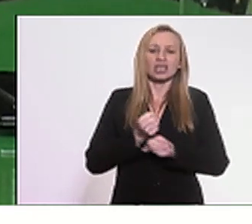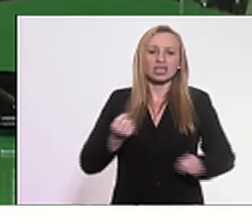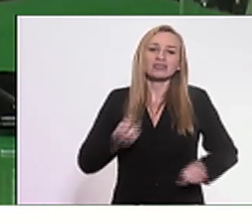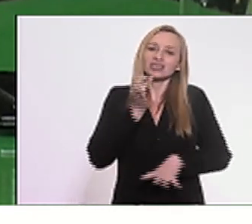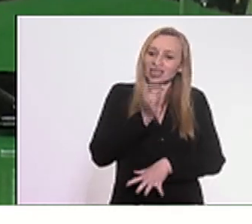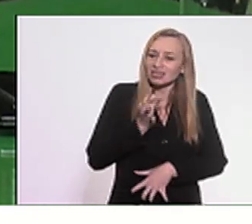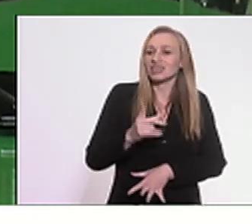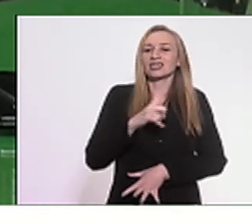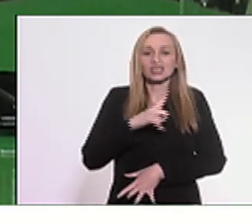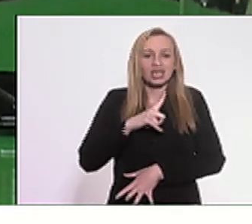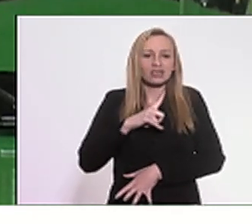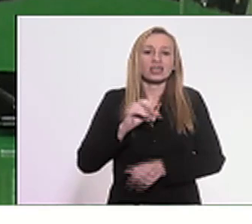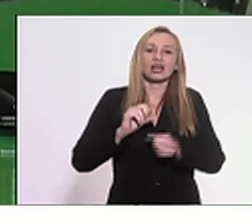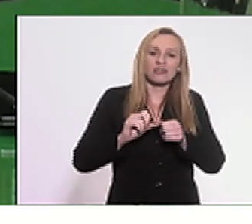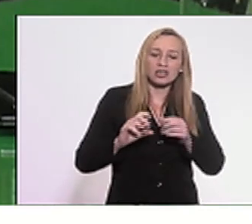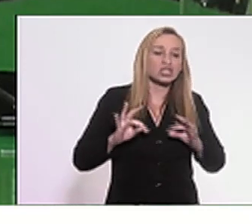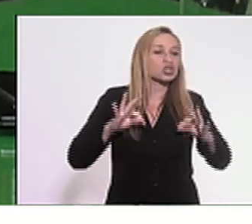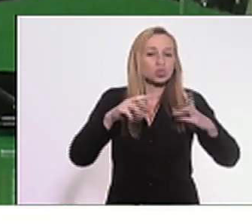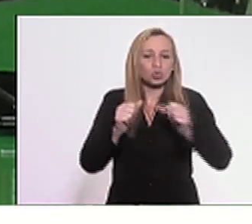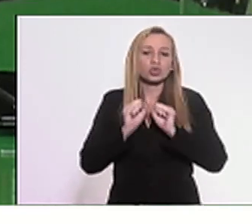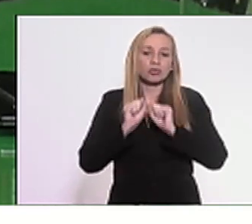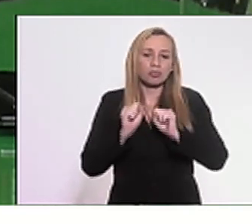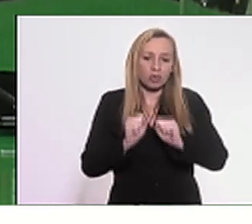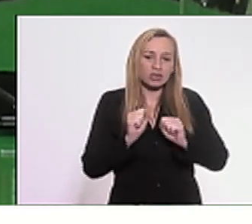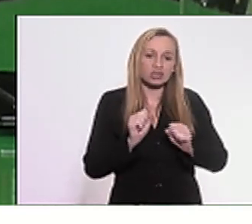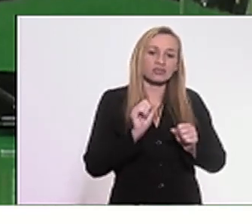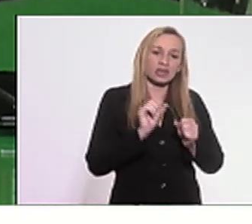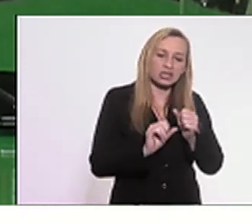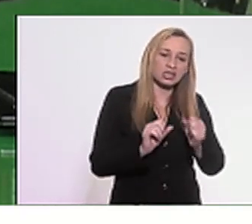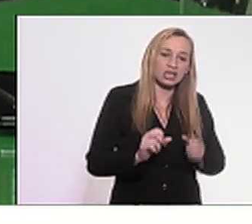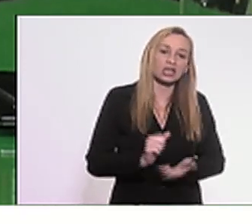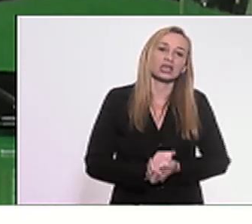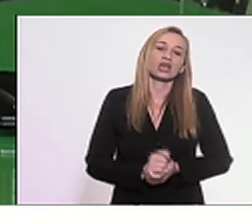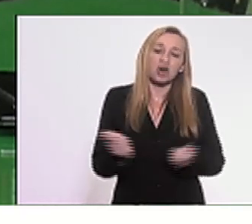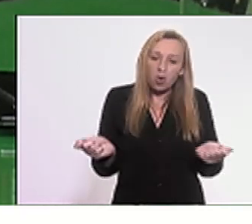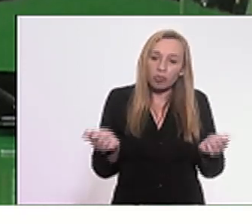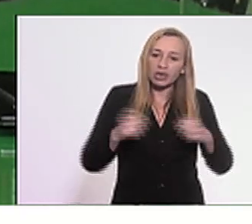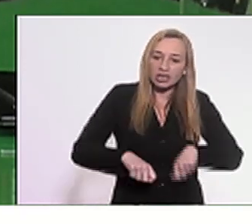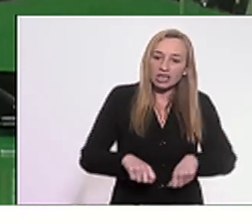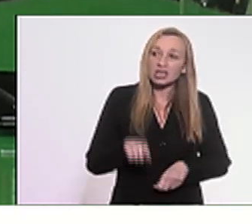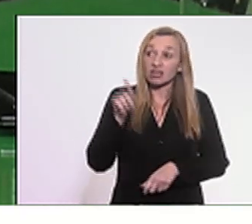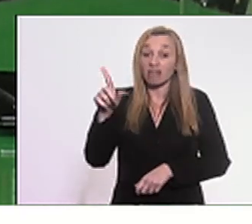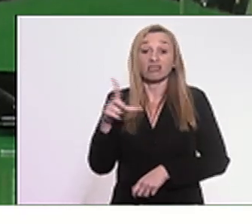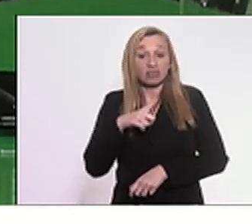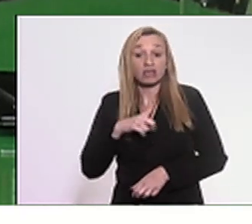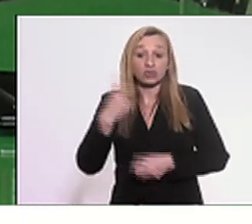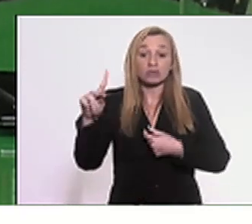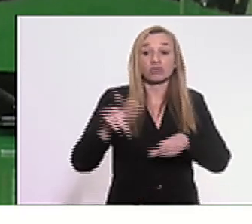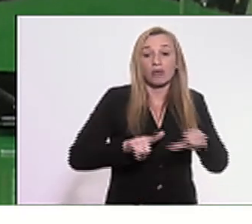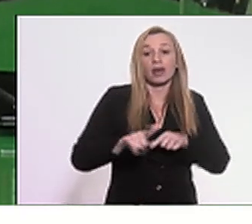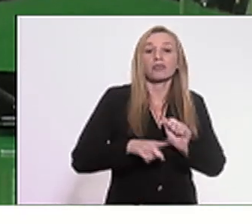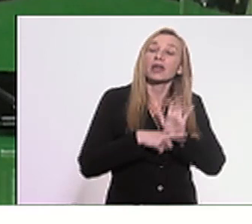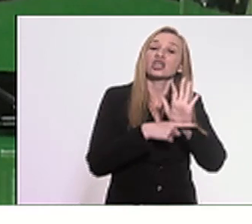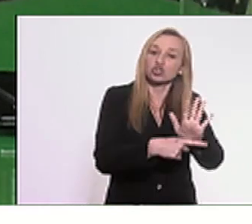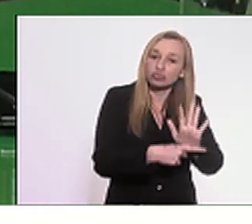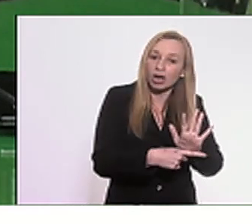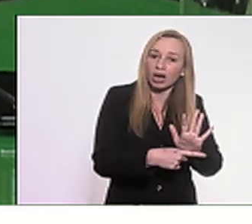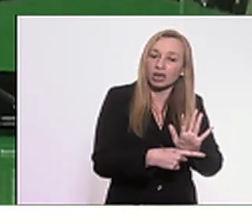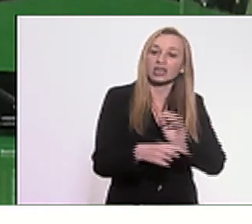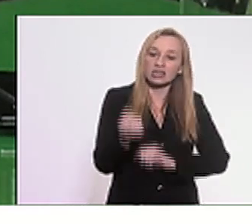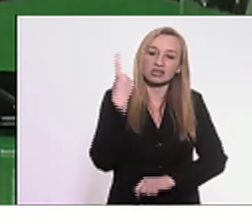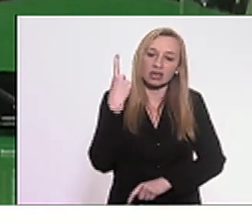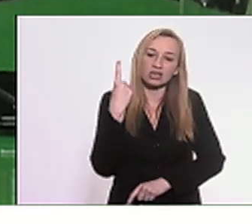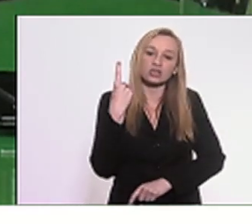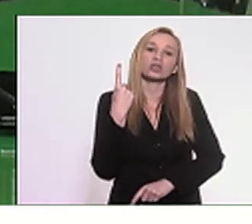vai fazer tudo que esteja ao alcance dele, da legalidade, da competência que ele tem para poder ajudar esses